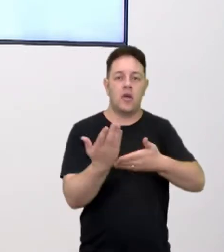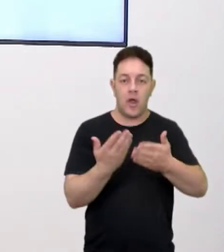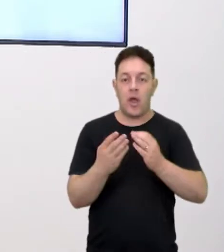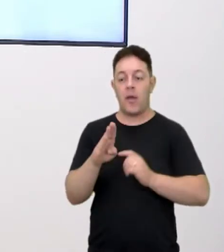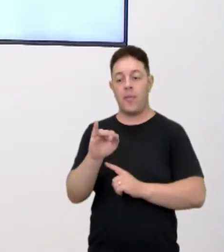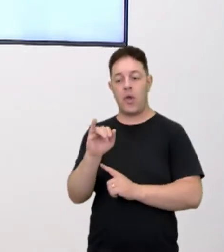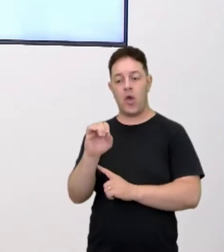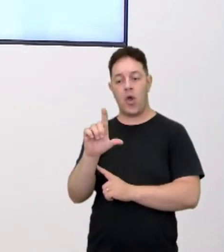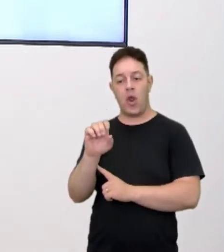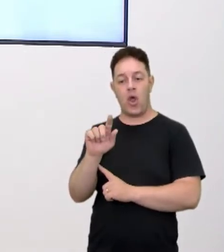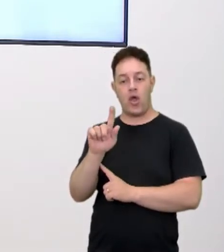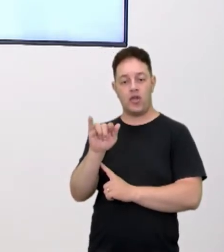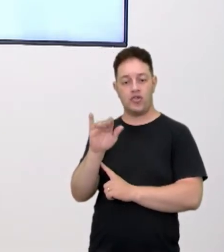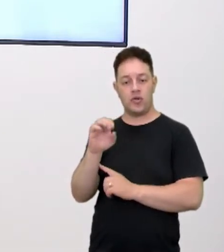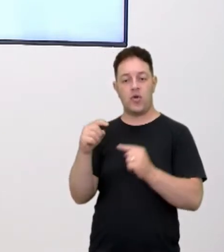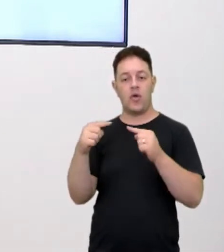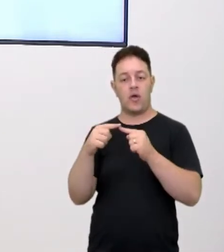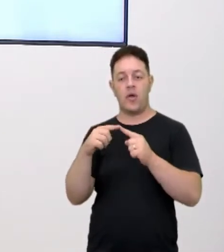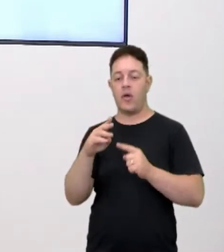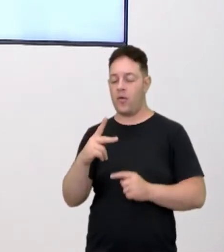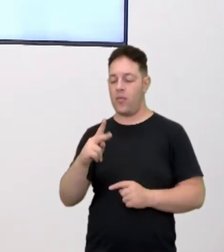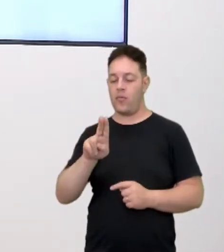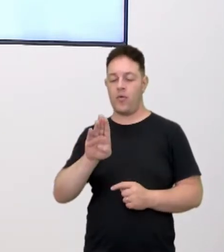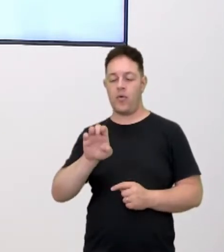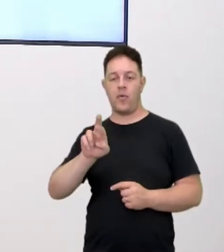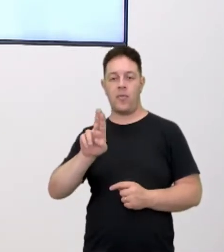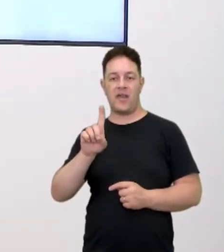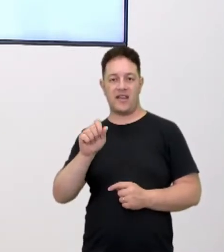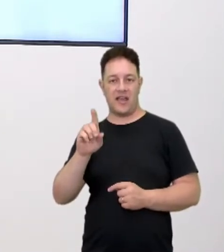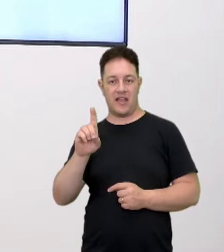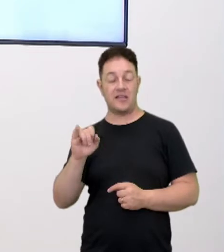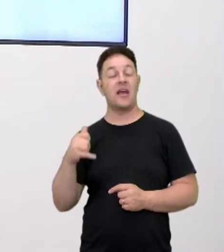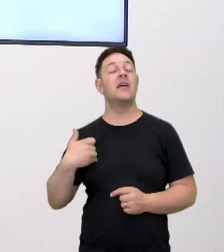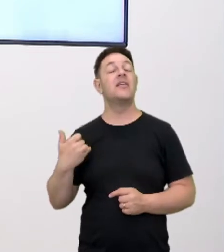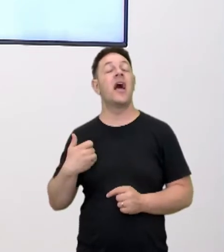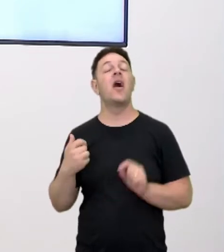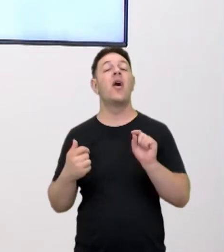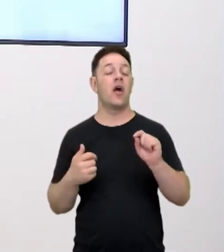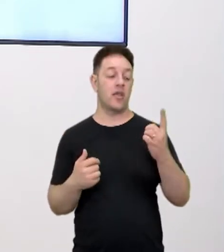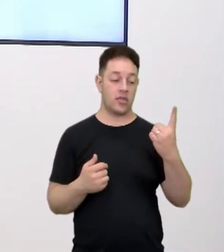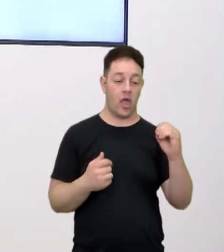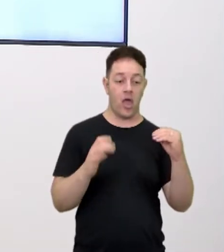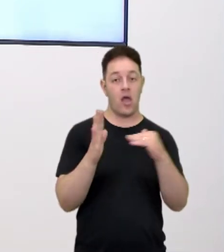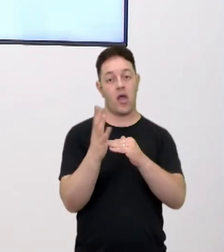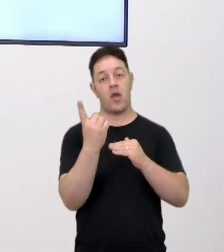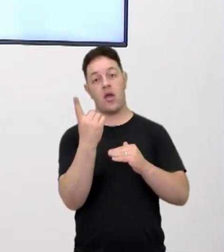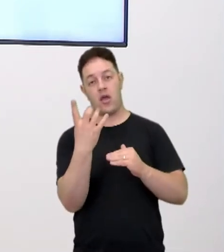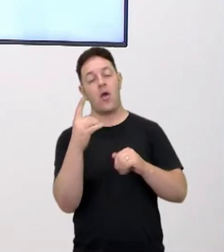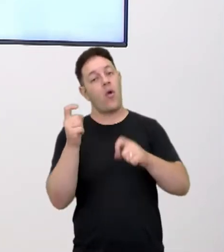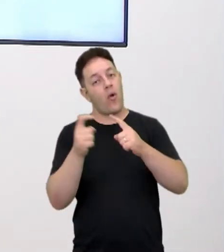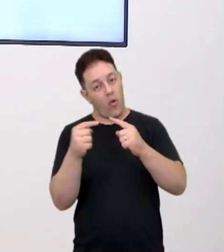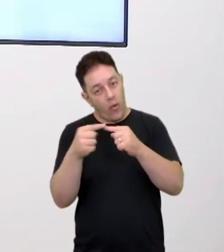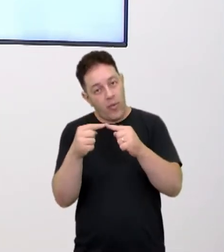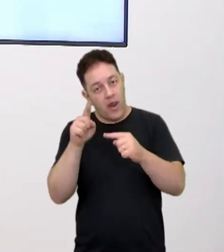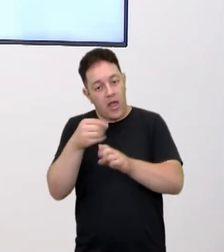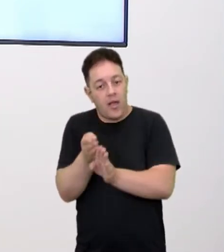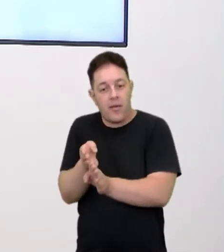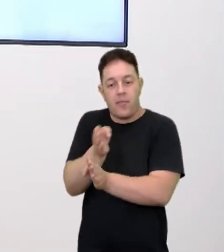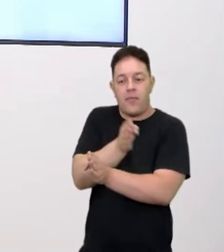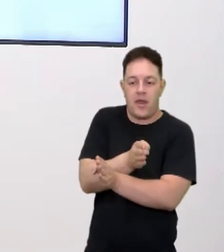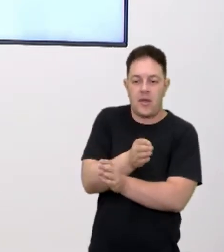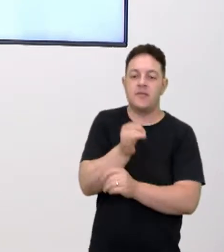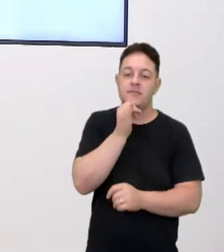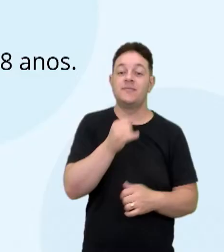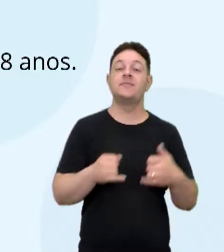puberdade. A puberdade, normalmente, ela começa ali entre os 10 e os 14. É a pré-adolescência. A adolescência é entendida